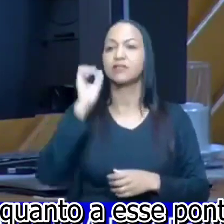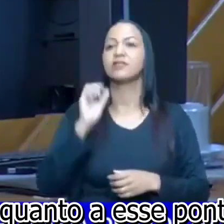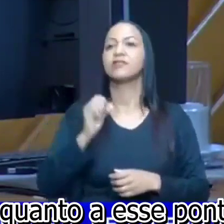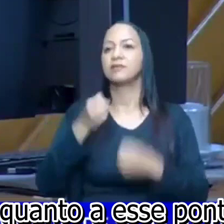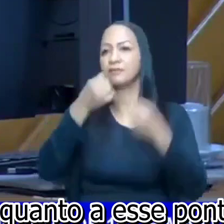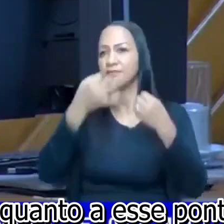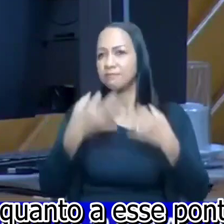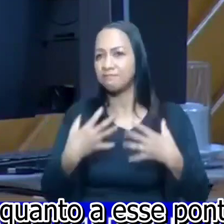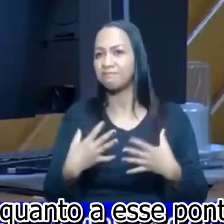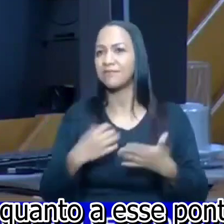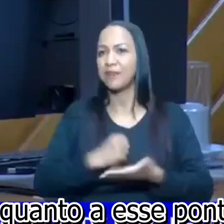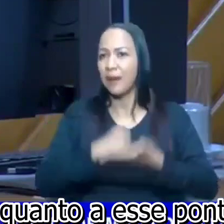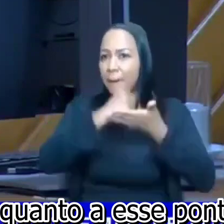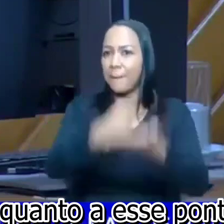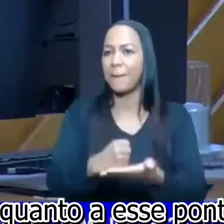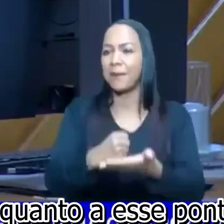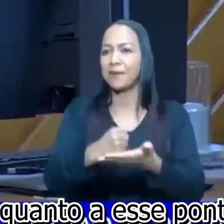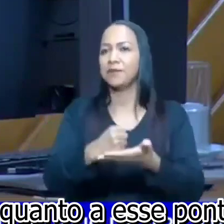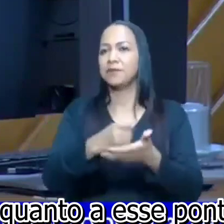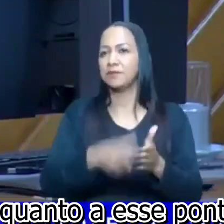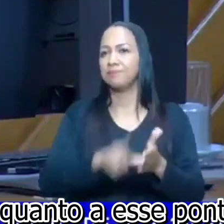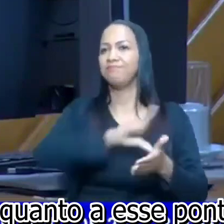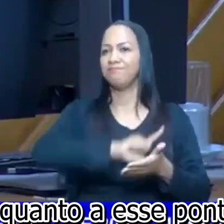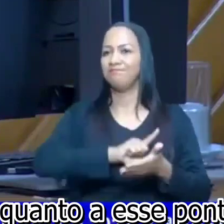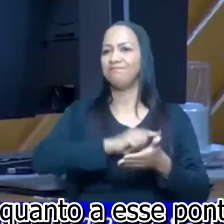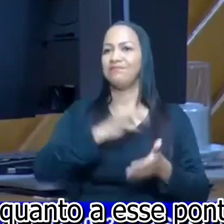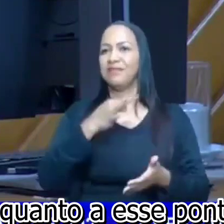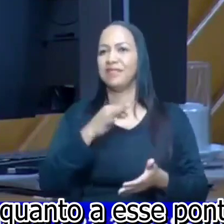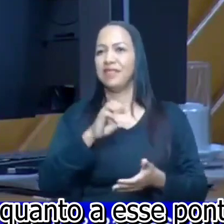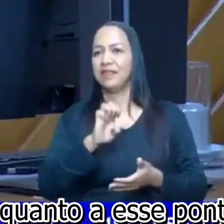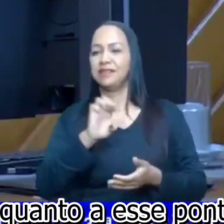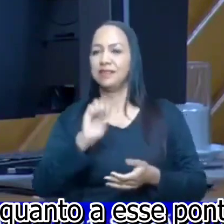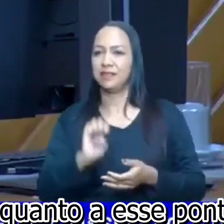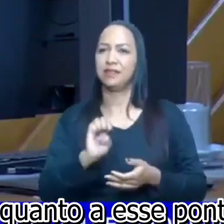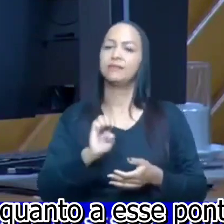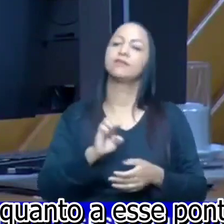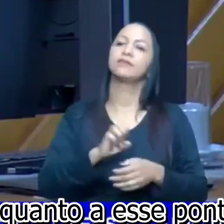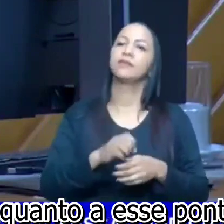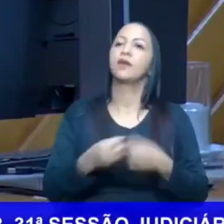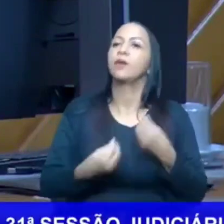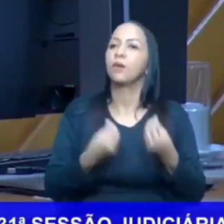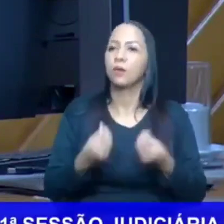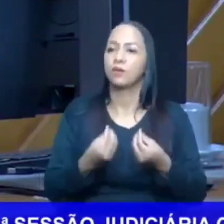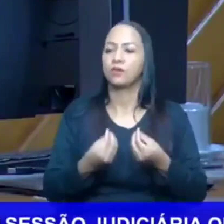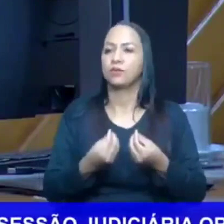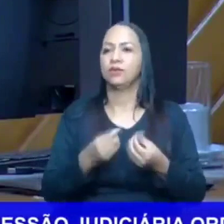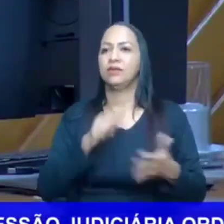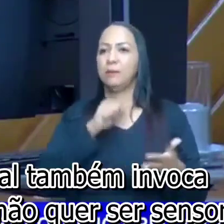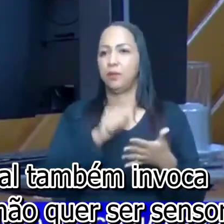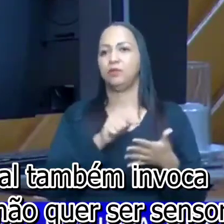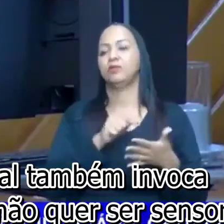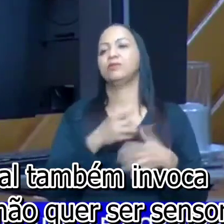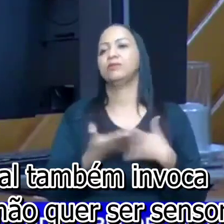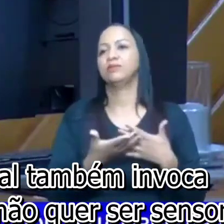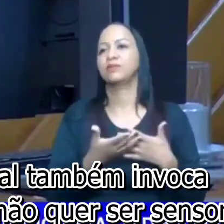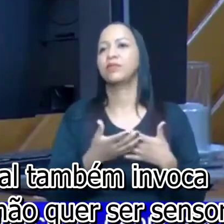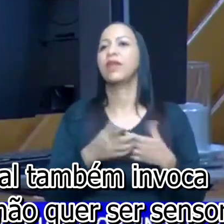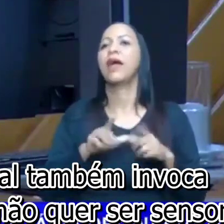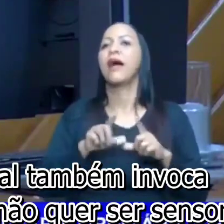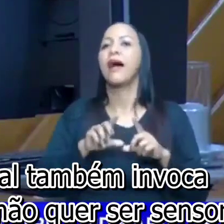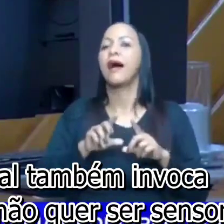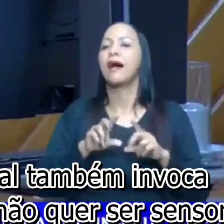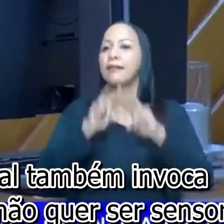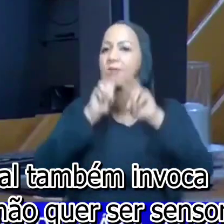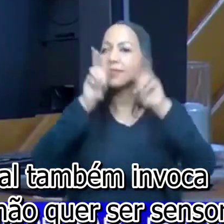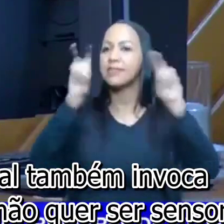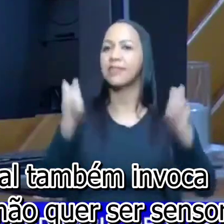escorado nos precedentes do TSE, da doutrina, quanto a esse ponto. E há mais um tema aqui que o